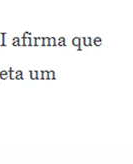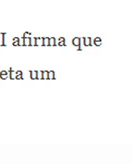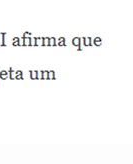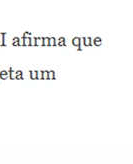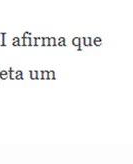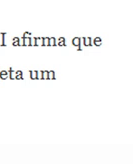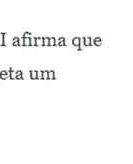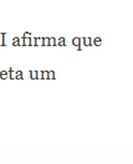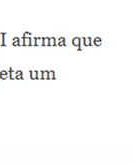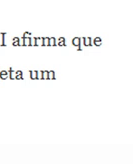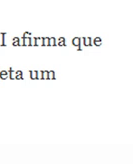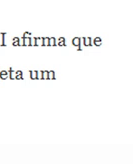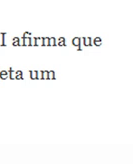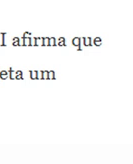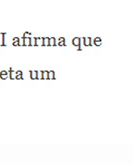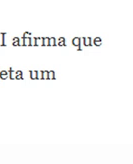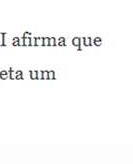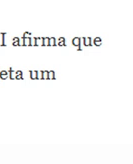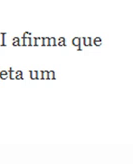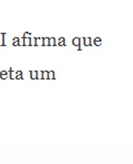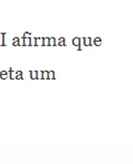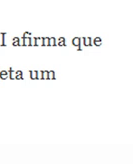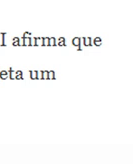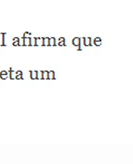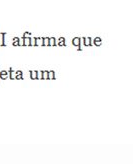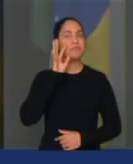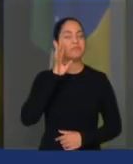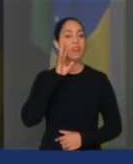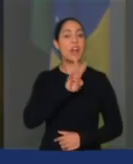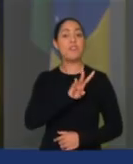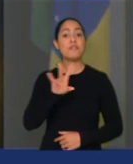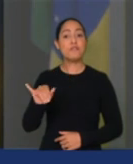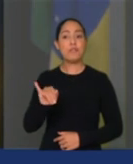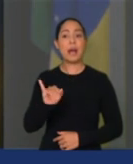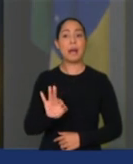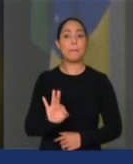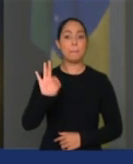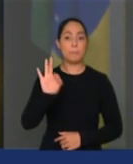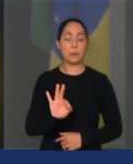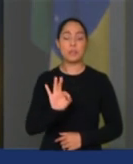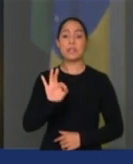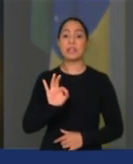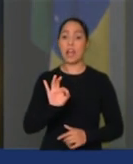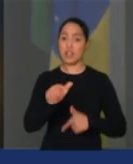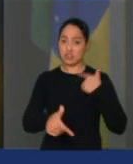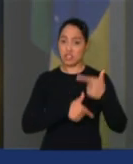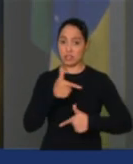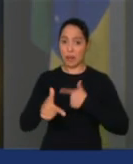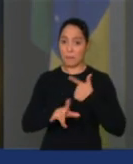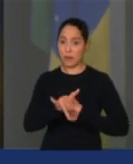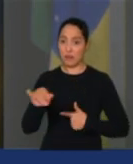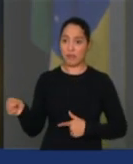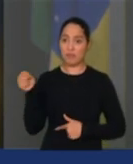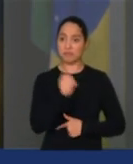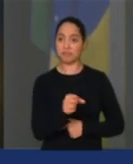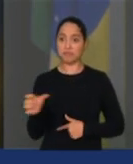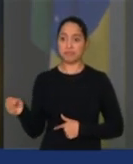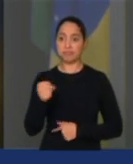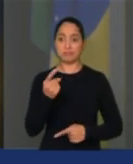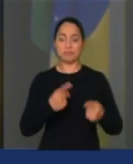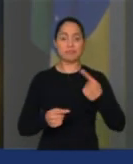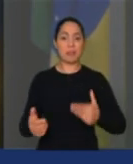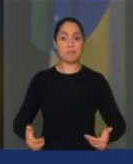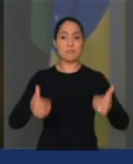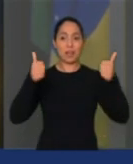autoridades. E prevendo melhoria na taxa de emprego e aumento do consumo. A previsão